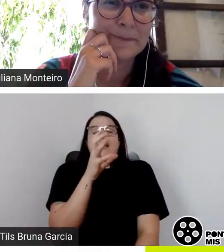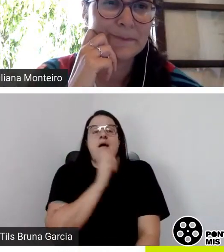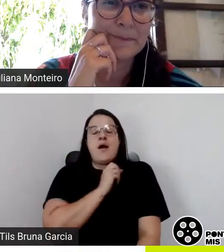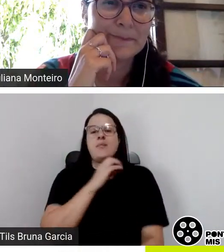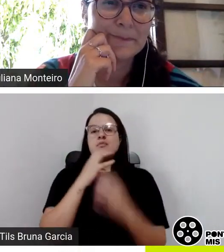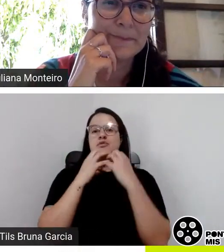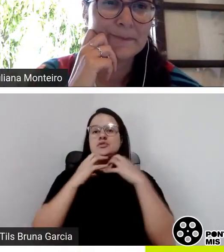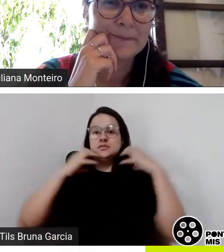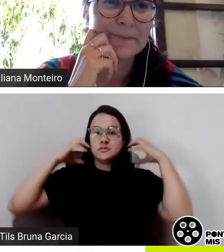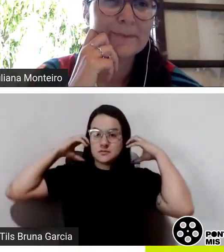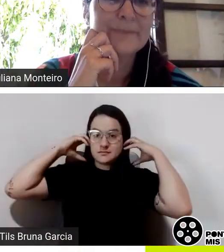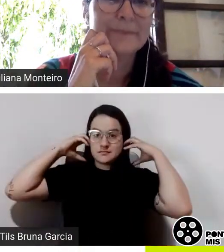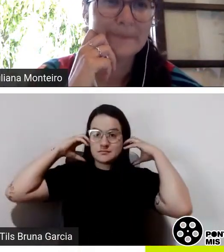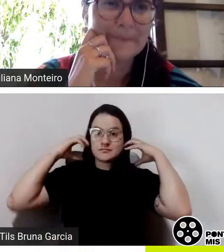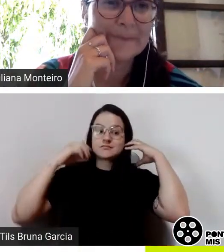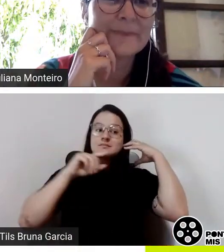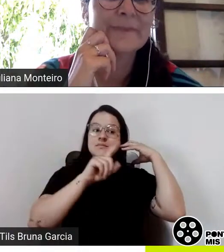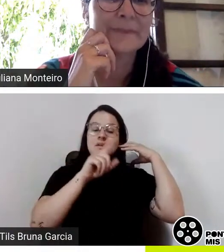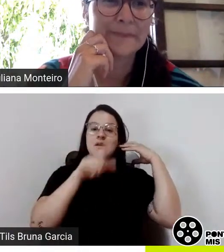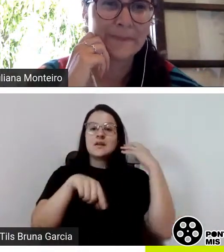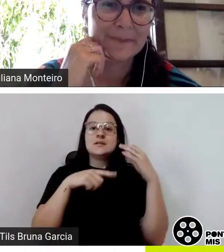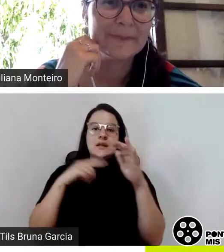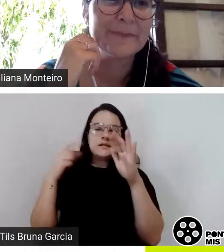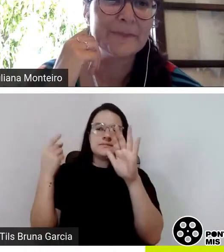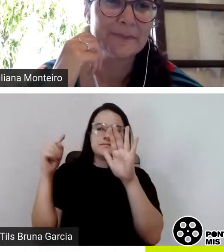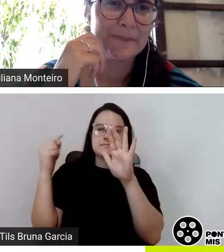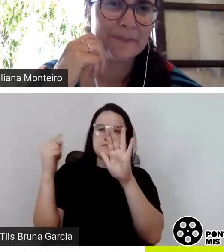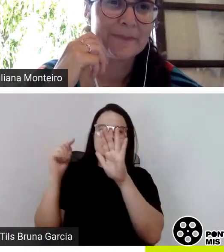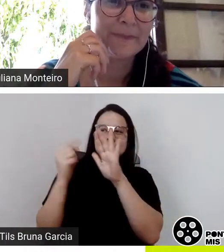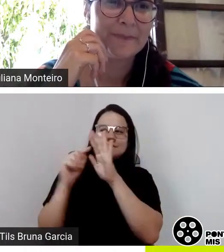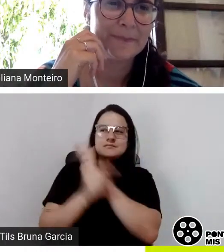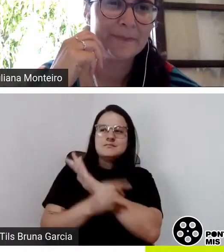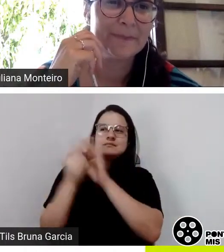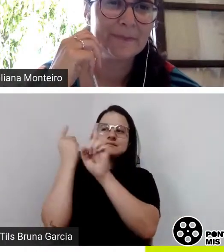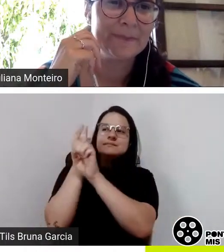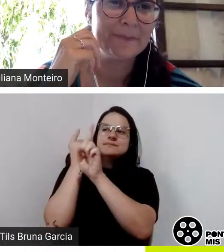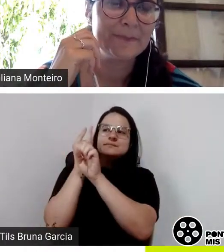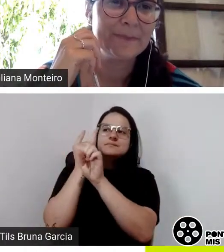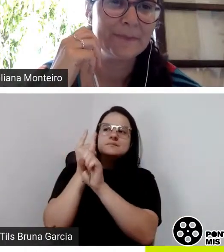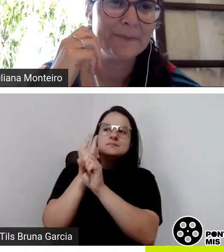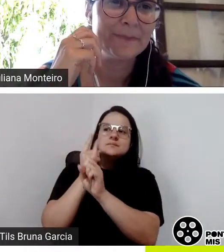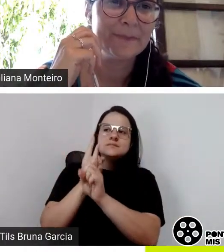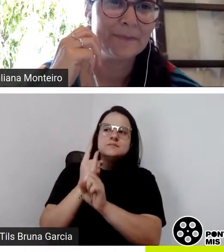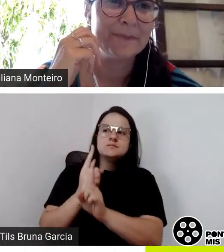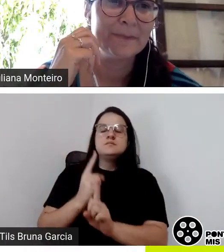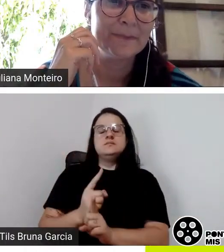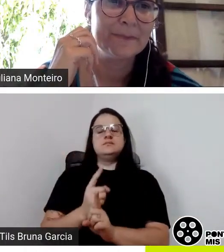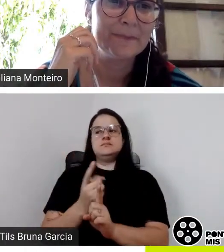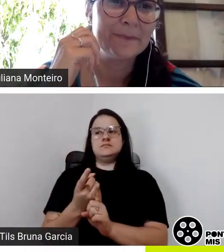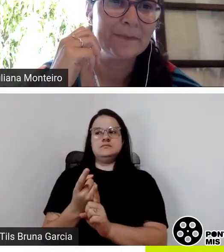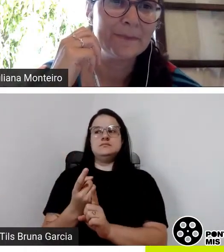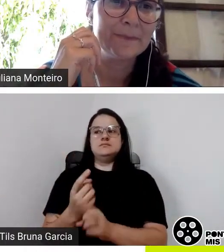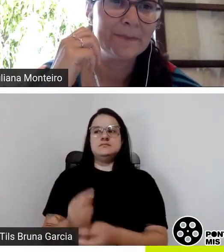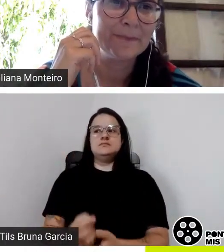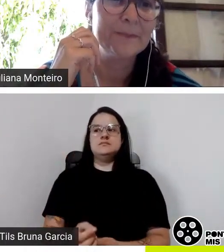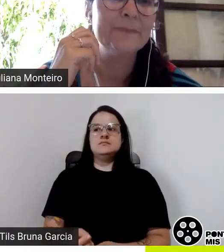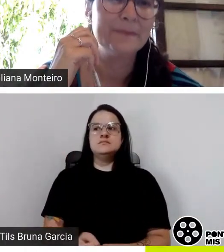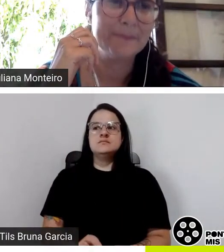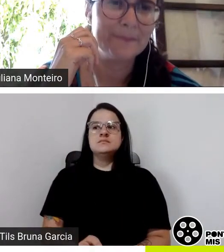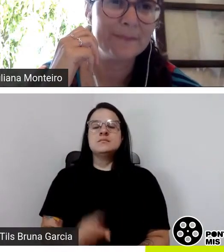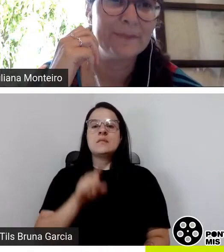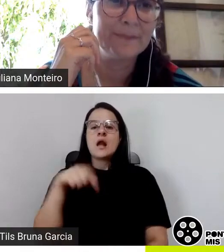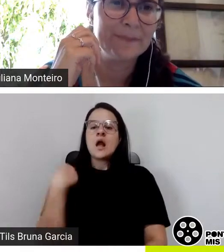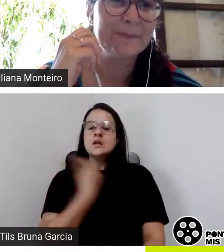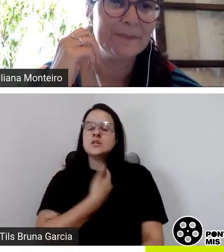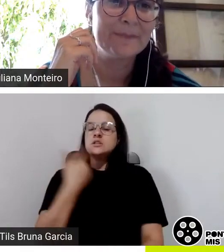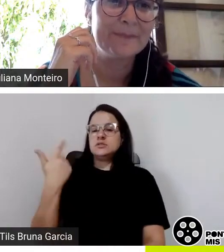e Shakespeare é um buraco negro, tu começa a ler, tem cada vez mais coisa, parece que não precisa ler mais nada. E aí eu resolvi dar um tempo, eu disse, não, para um